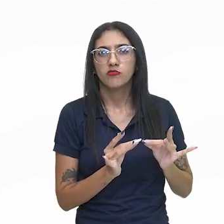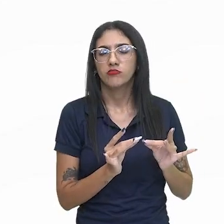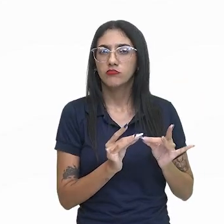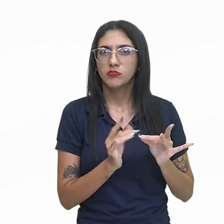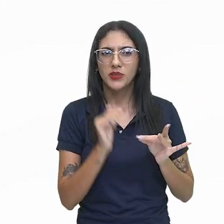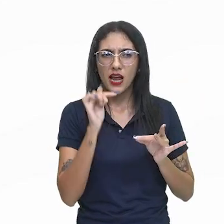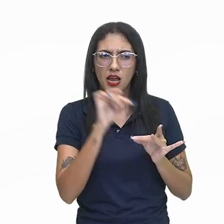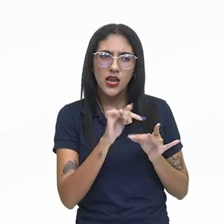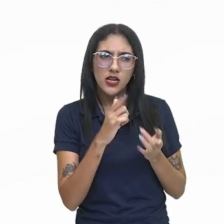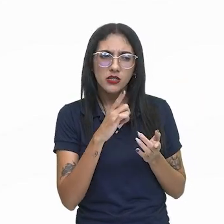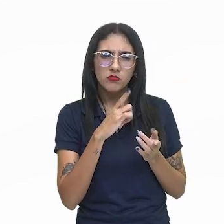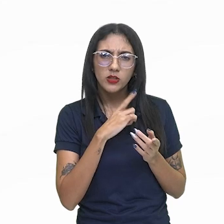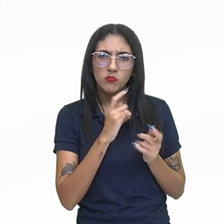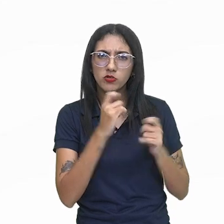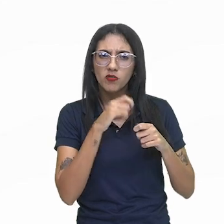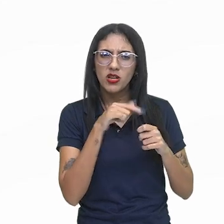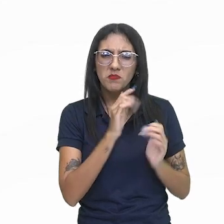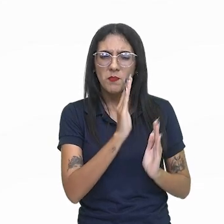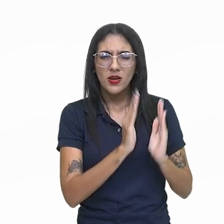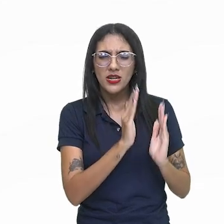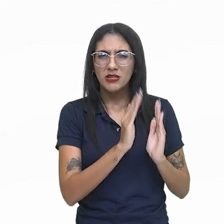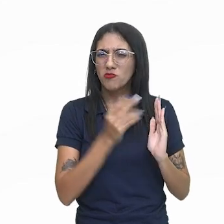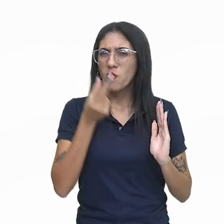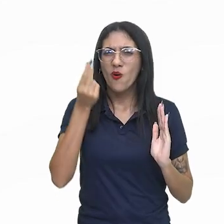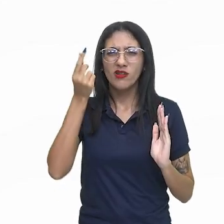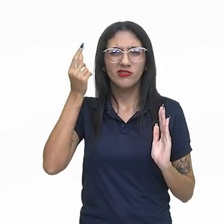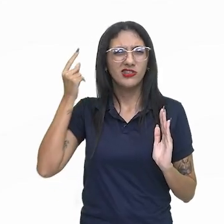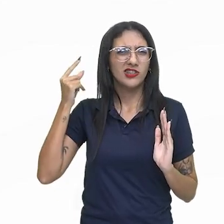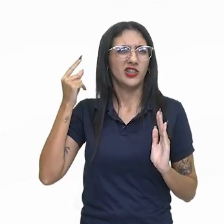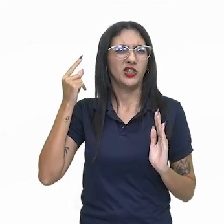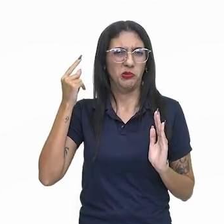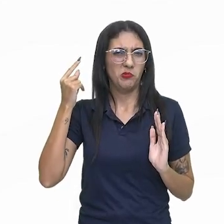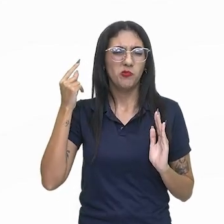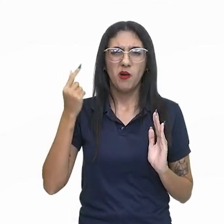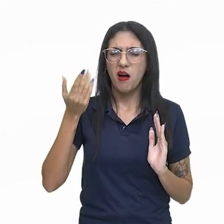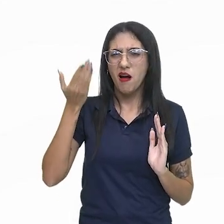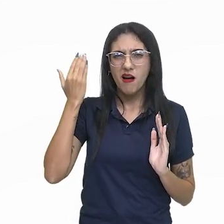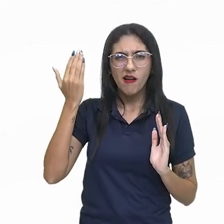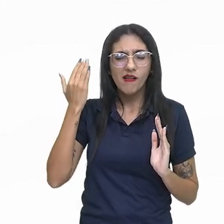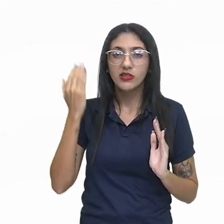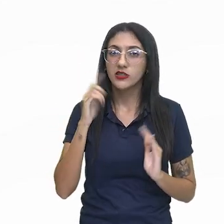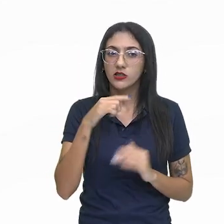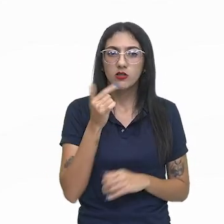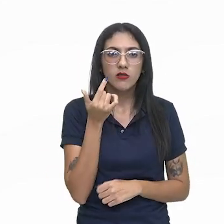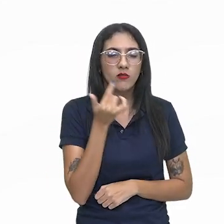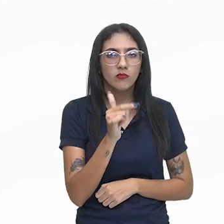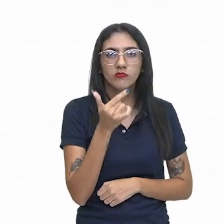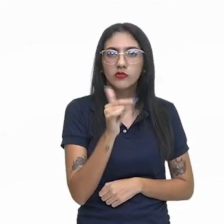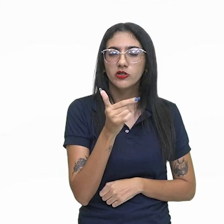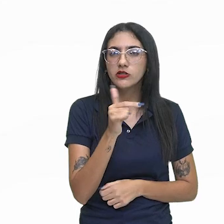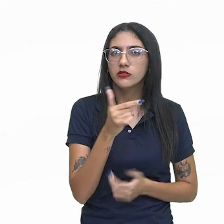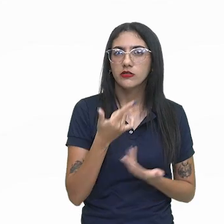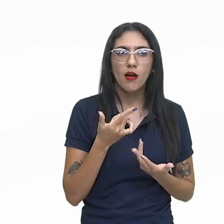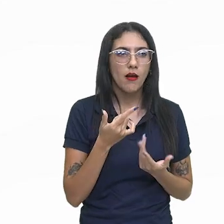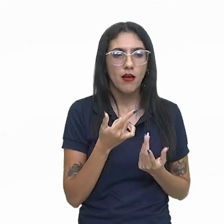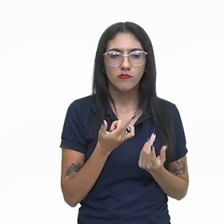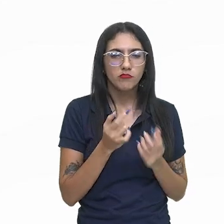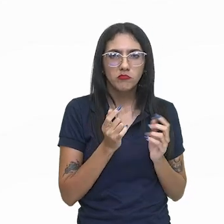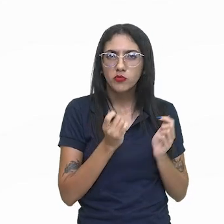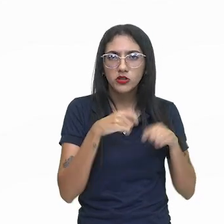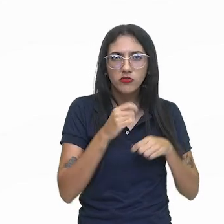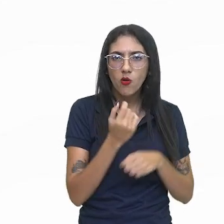para aquele período antigo, né, período primitivo, que não tinha muita à disposição